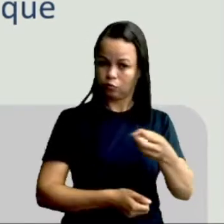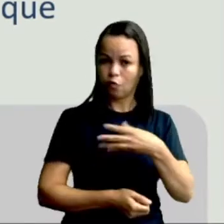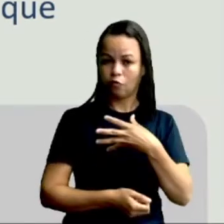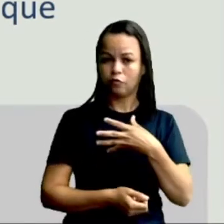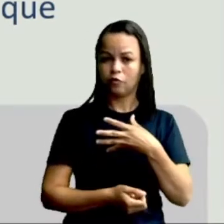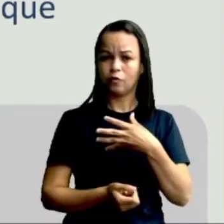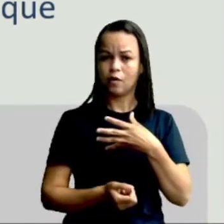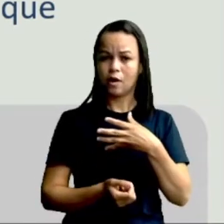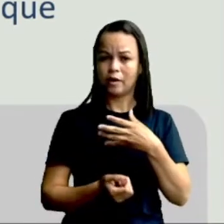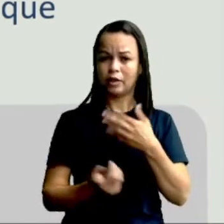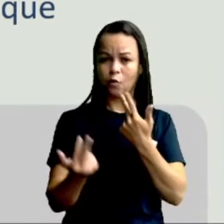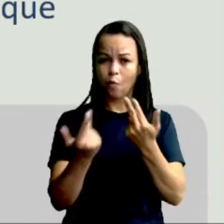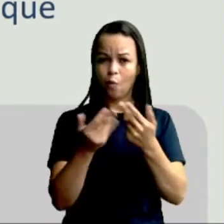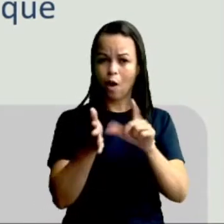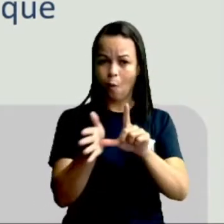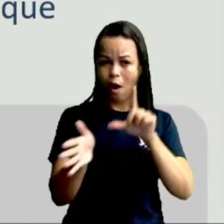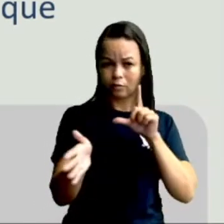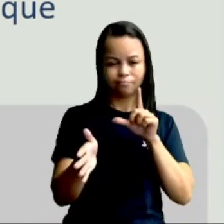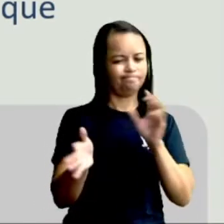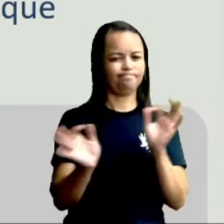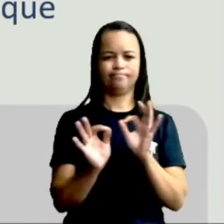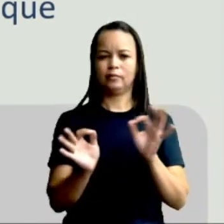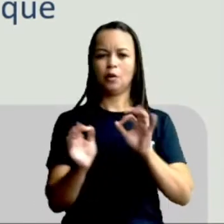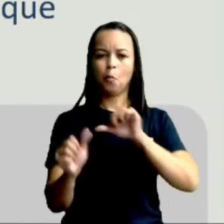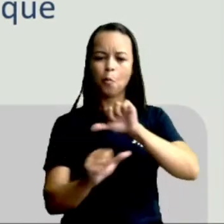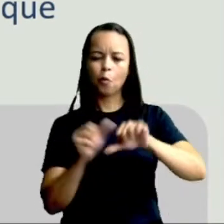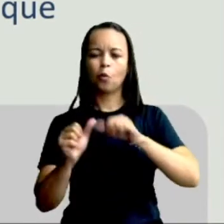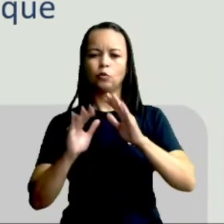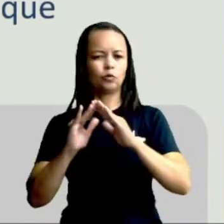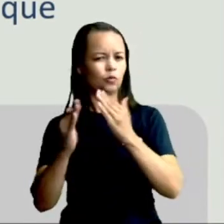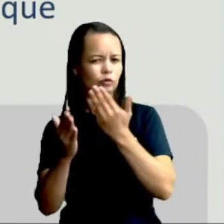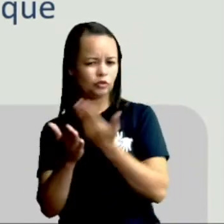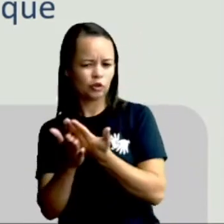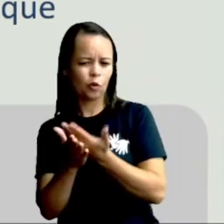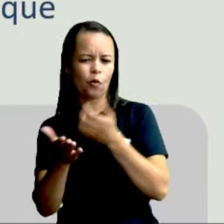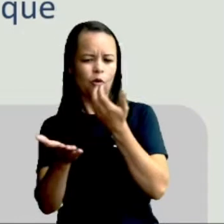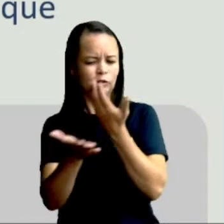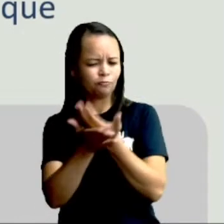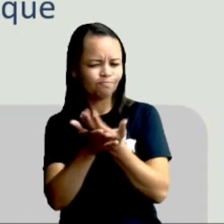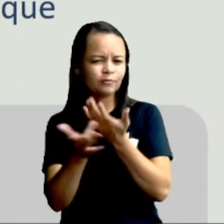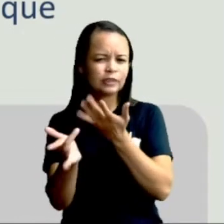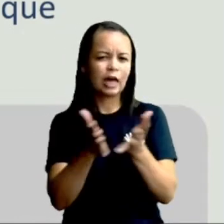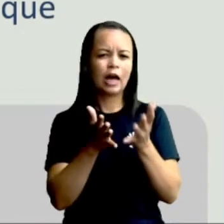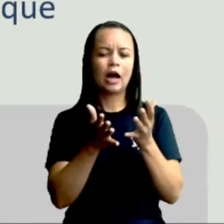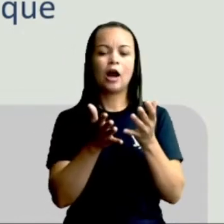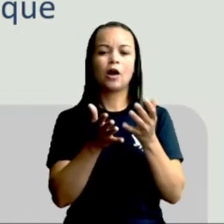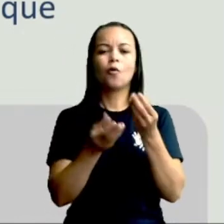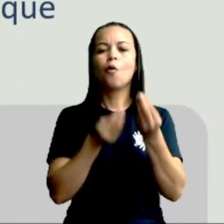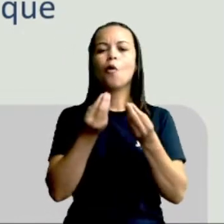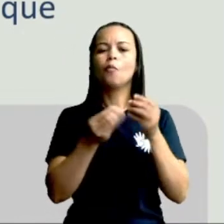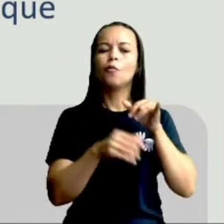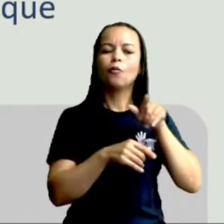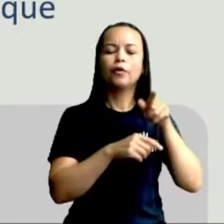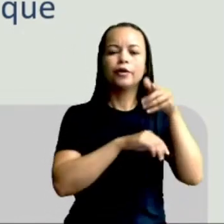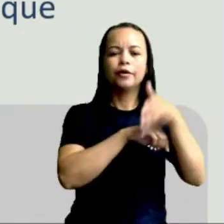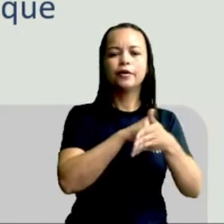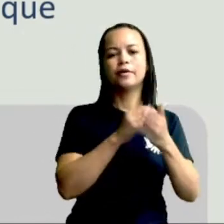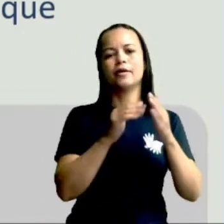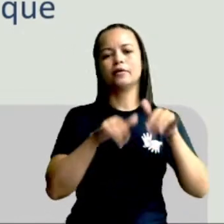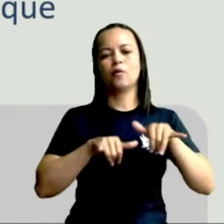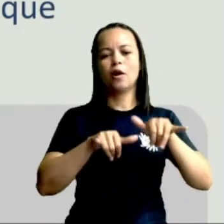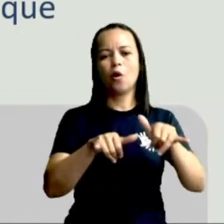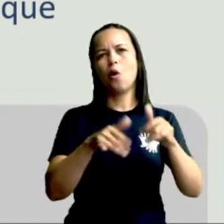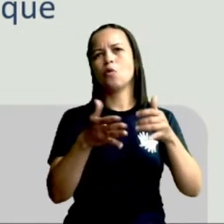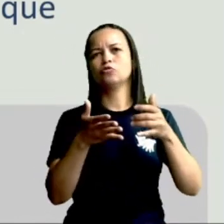era antes. Tudo mudou. Mudou o jeito de dar aula, mudou o jeito de assistir aula, mudou o jeito de comprar. Antes a gente tinha que ir para uma